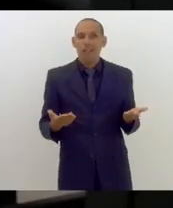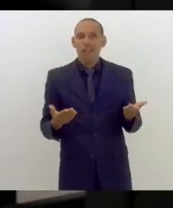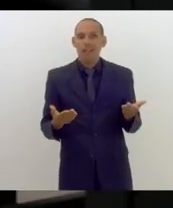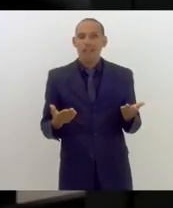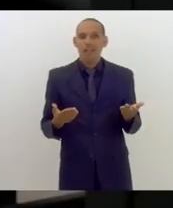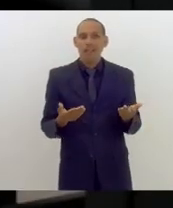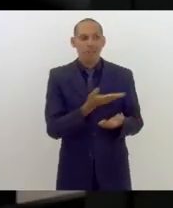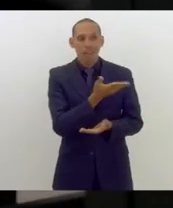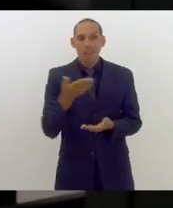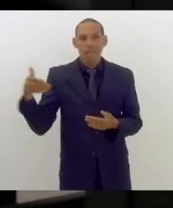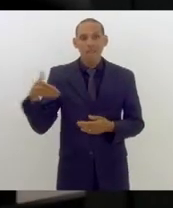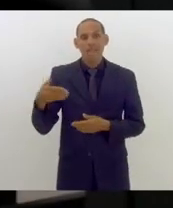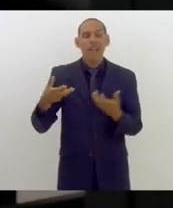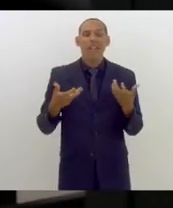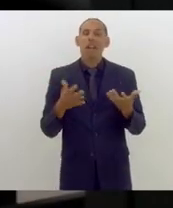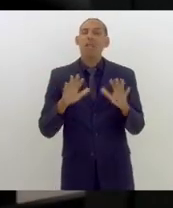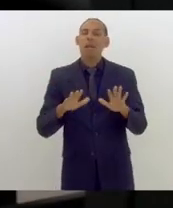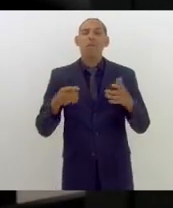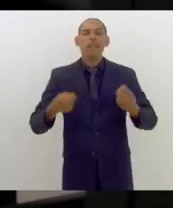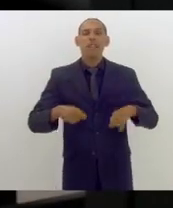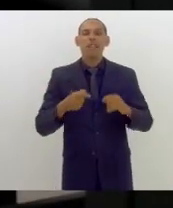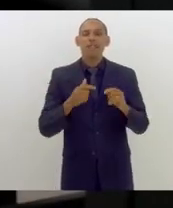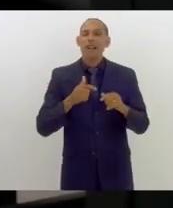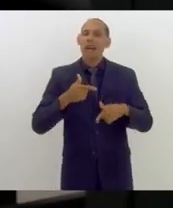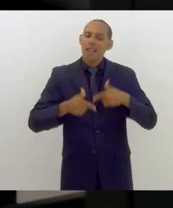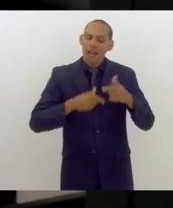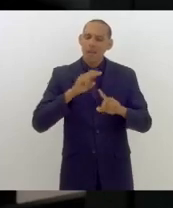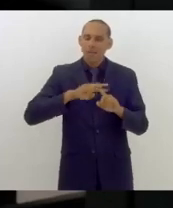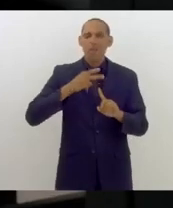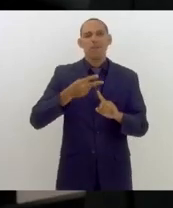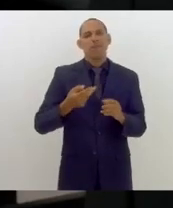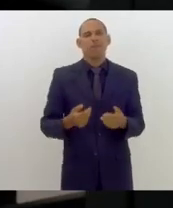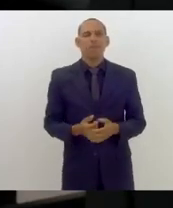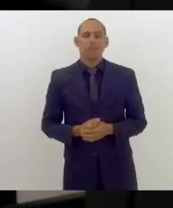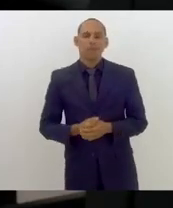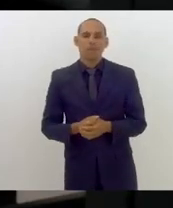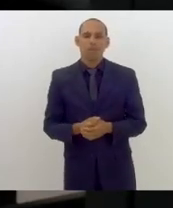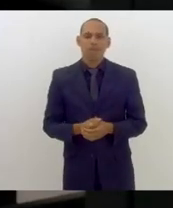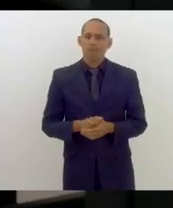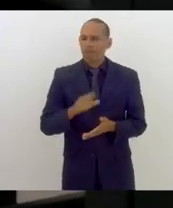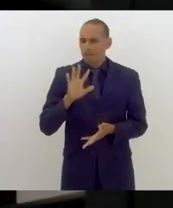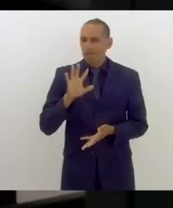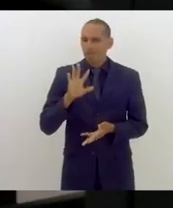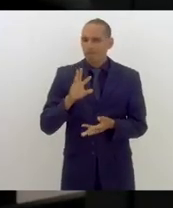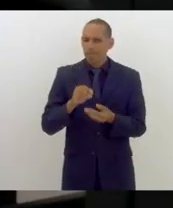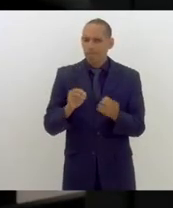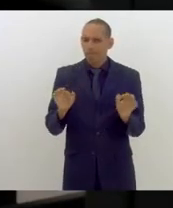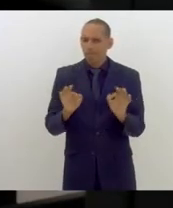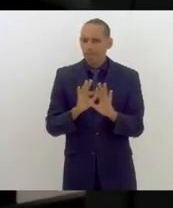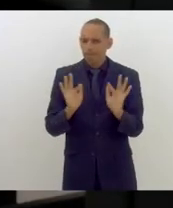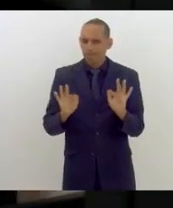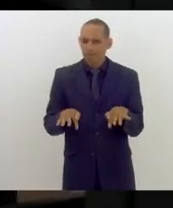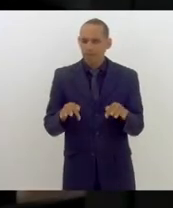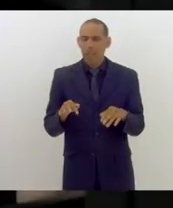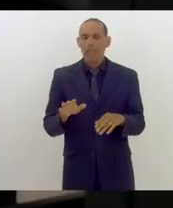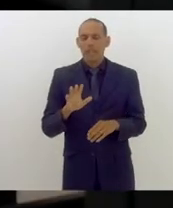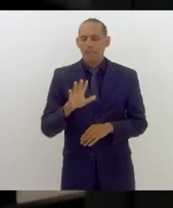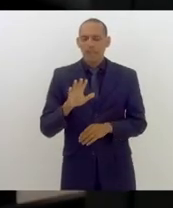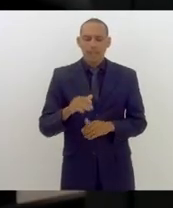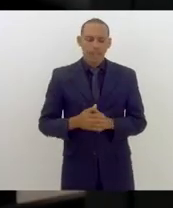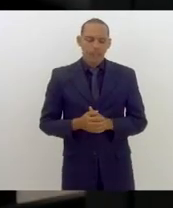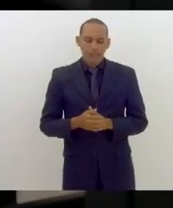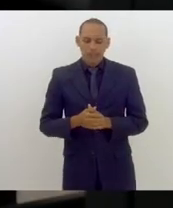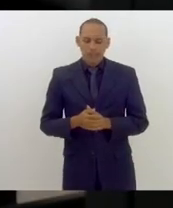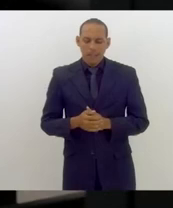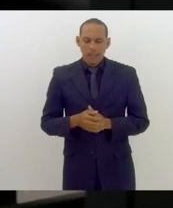queriam vir mas não conseguiram vir porque eles têm que trabalhar dobrado e só para finalizar eu acho que